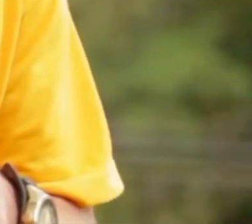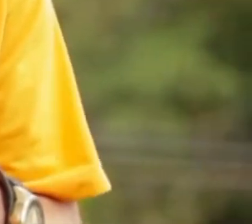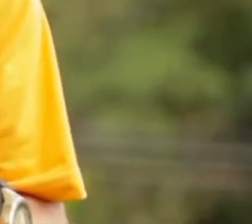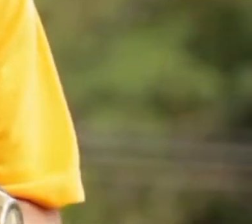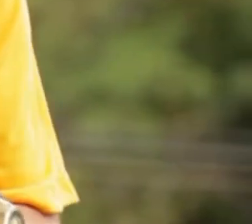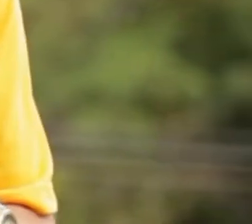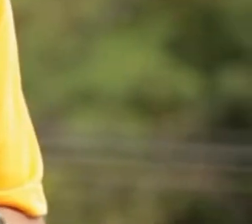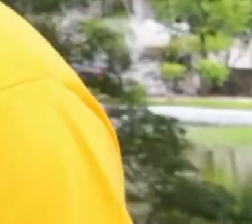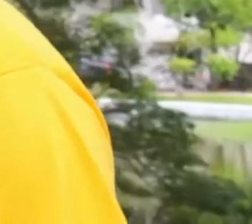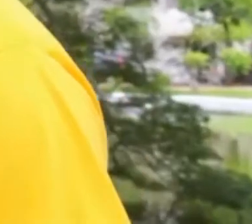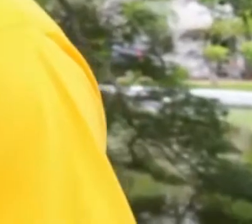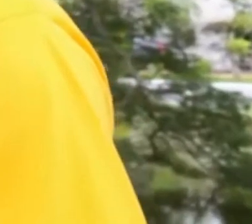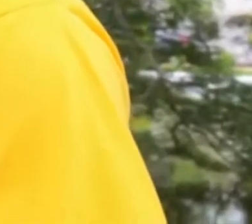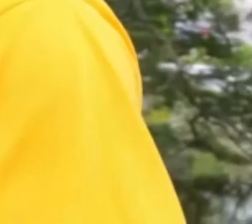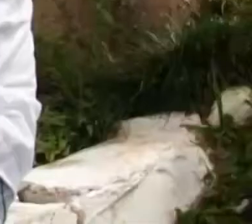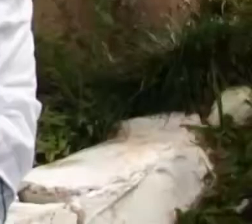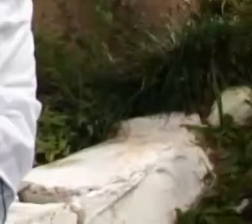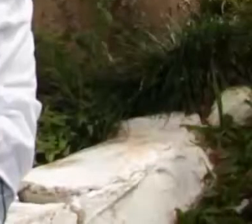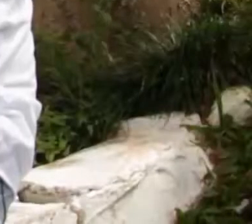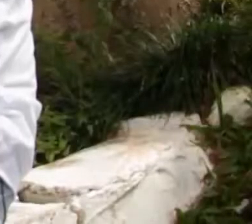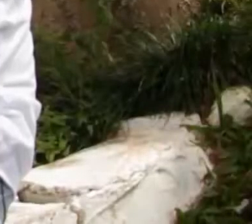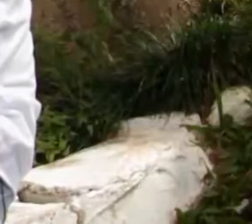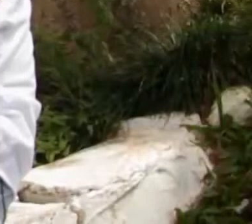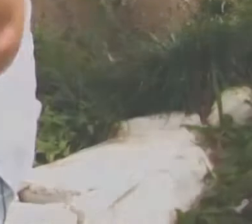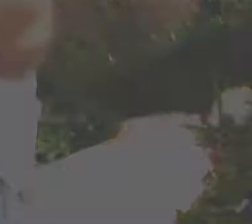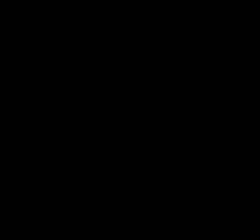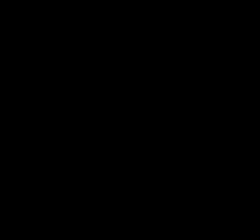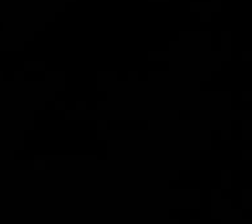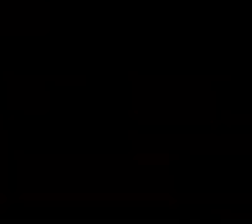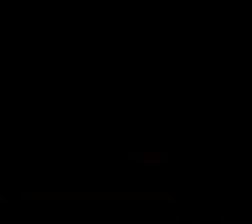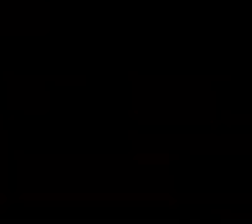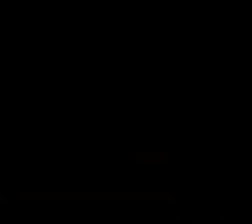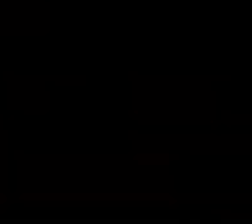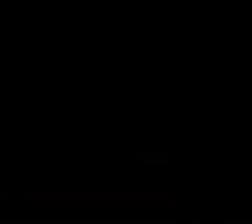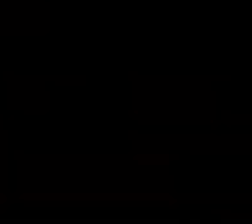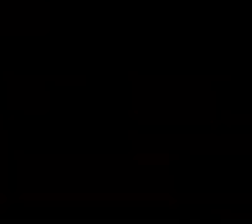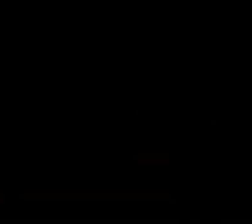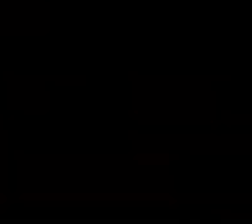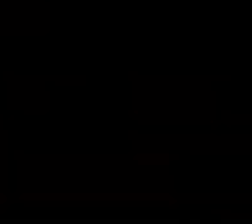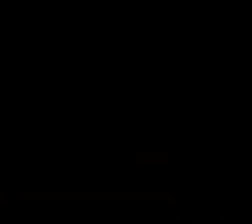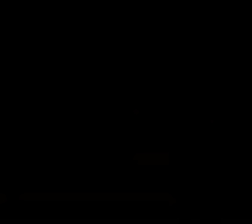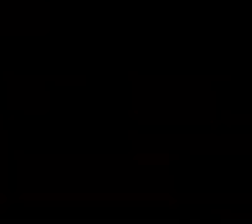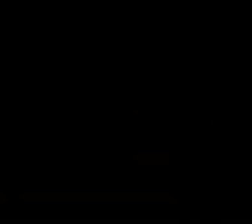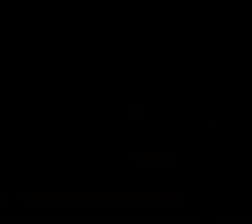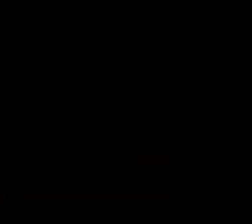animal. Além de responsável, é uma escolha saudável para o seu bichinho.